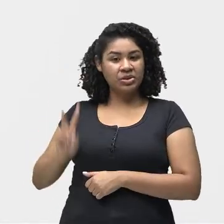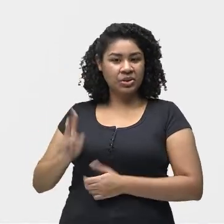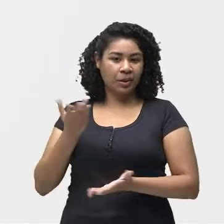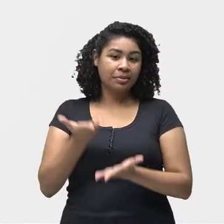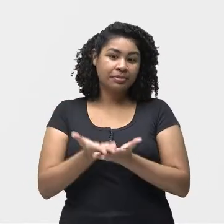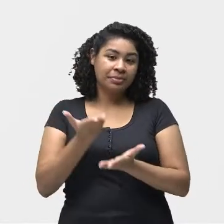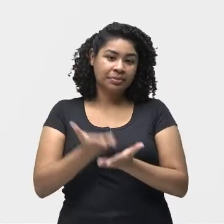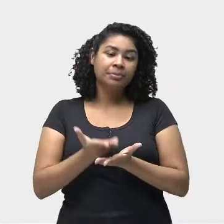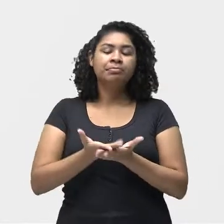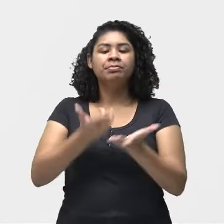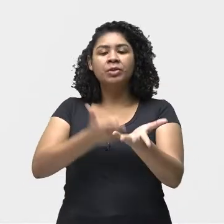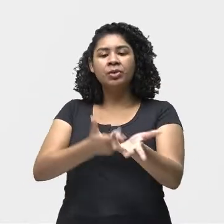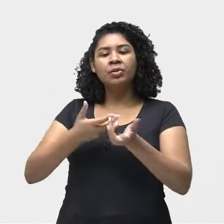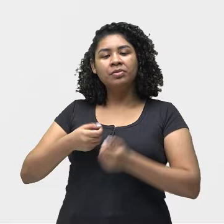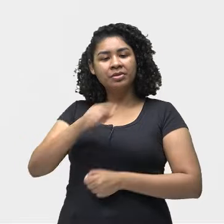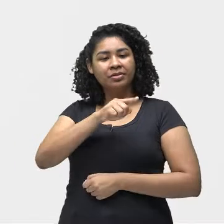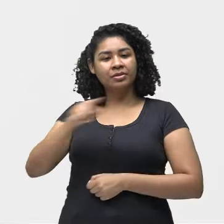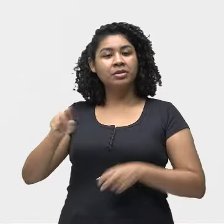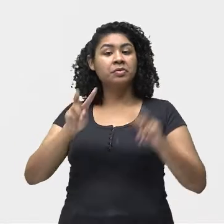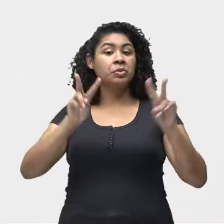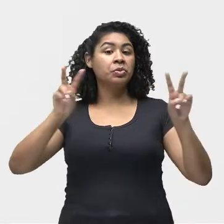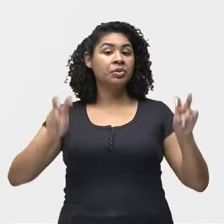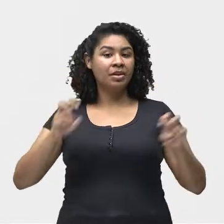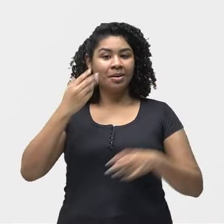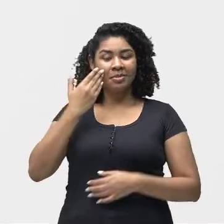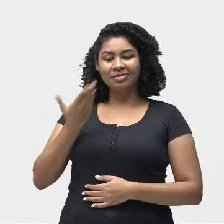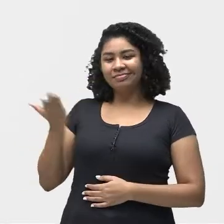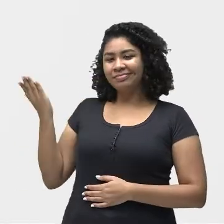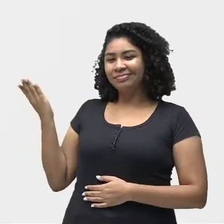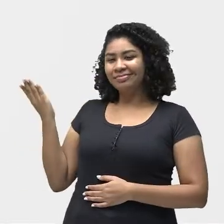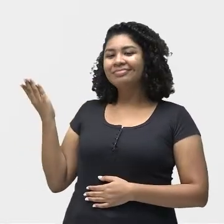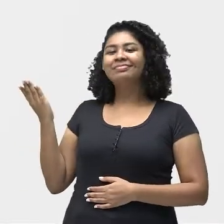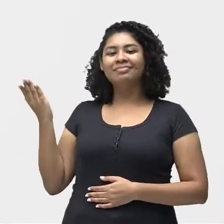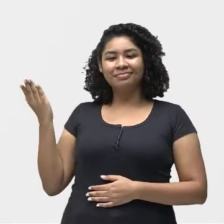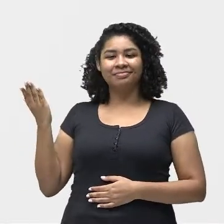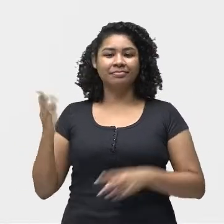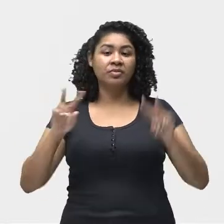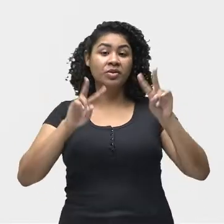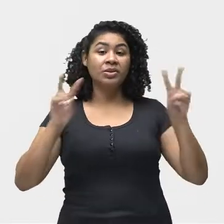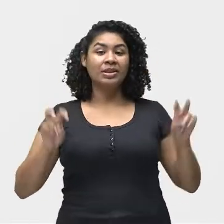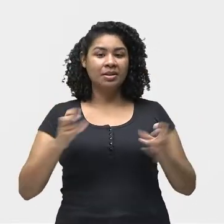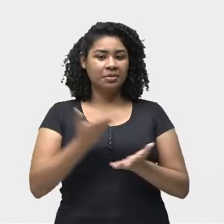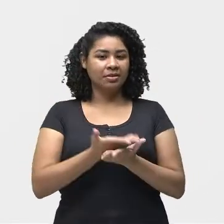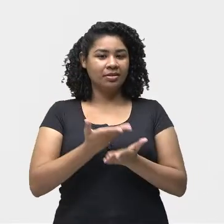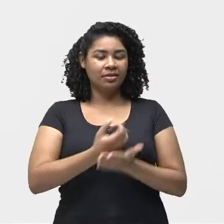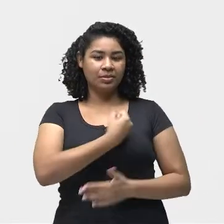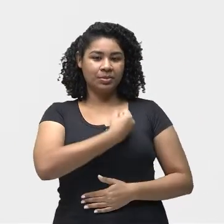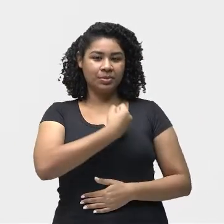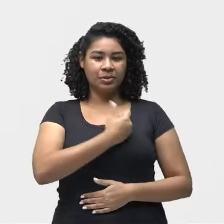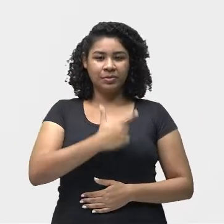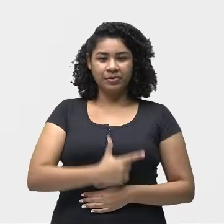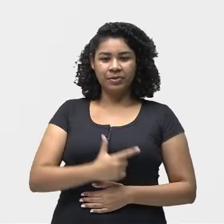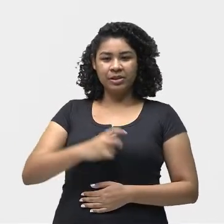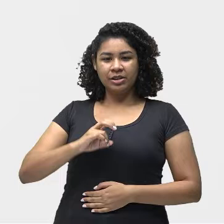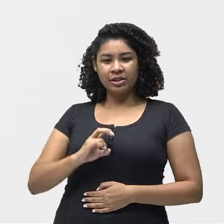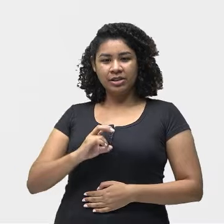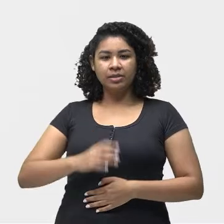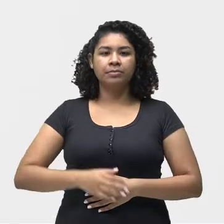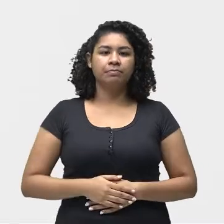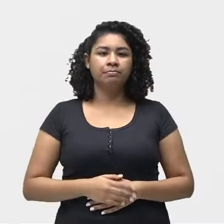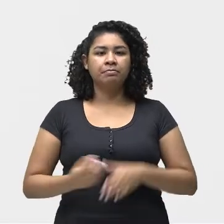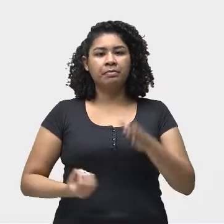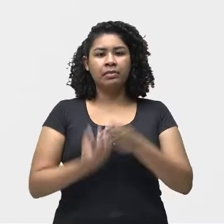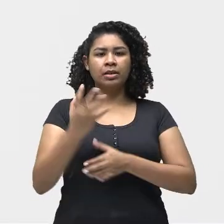uma olhadinha no nosso objeto de conhecimento. Como objeto de conhecimento da nossa aula 25, nós temos a formação e o funcionamento